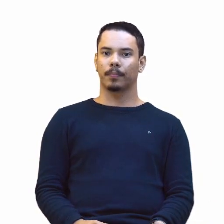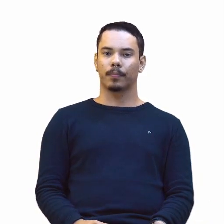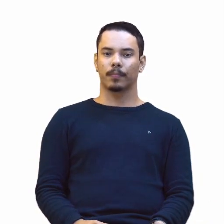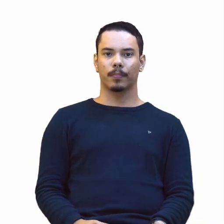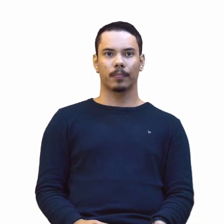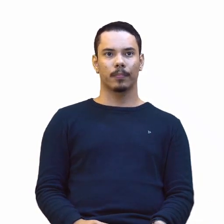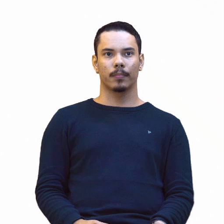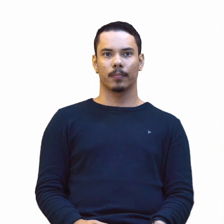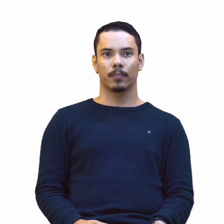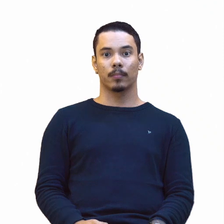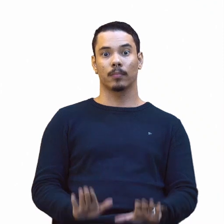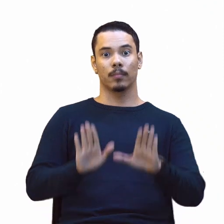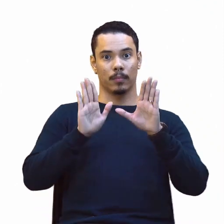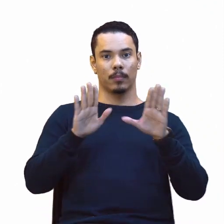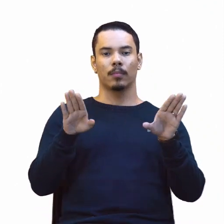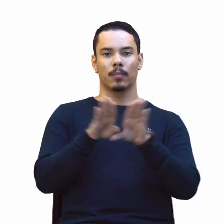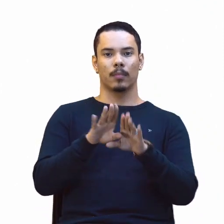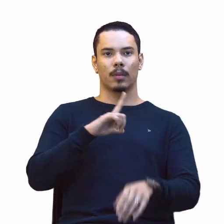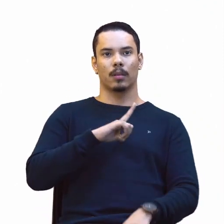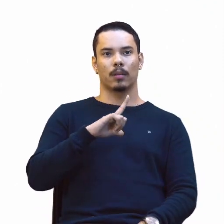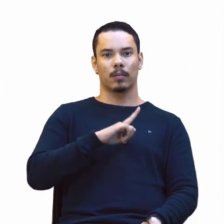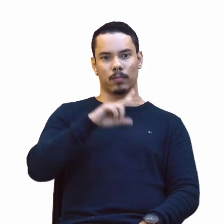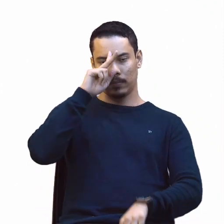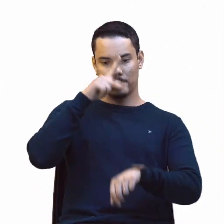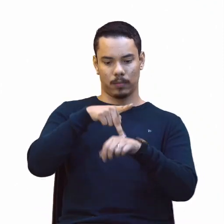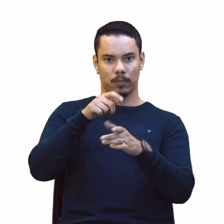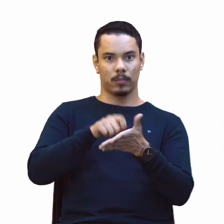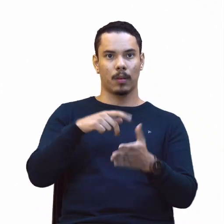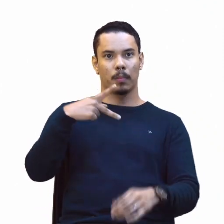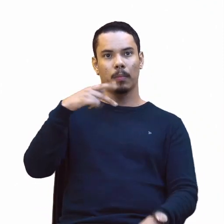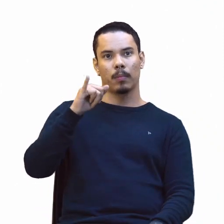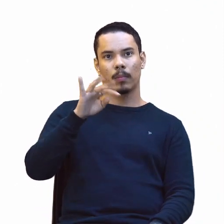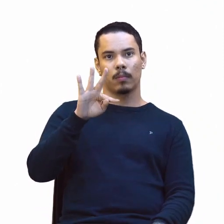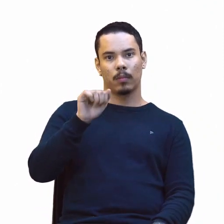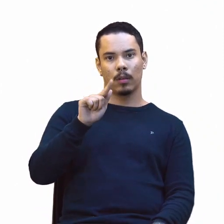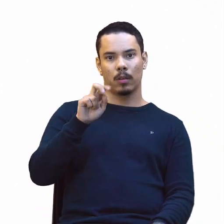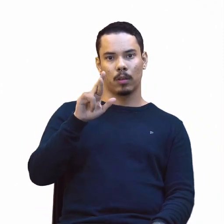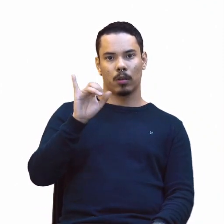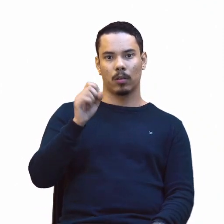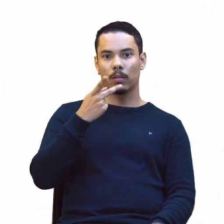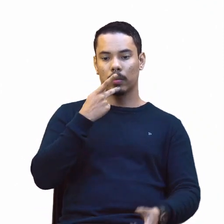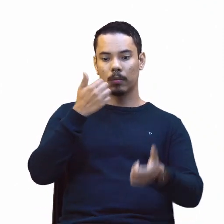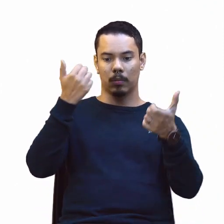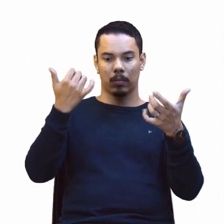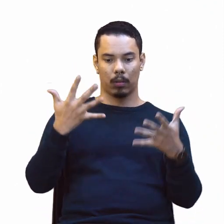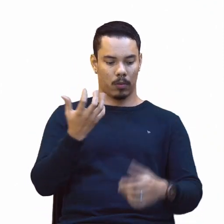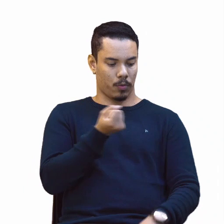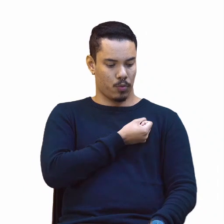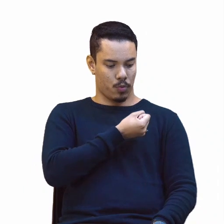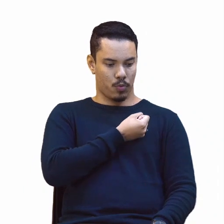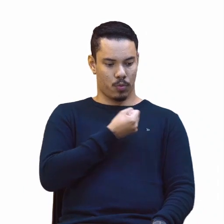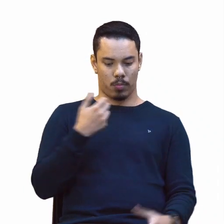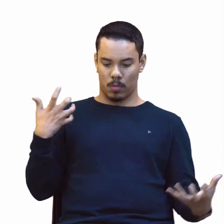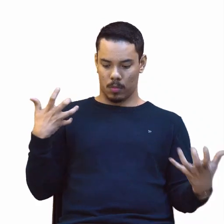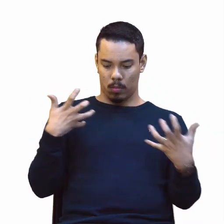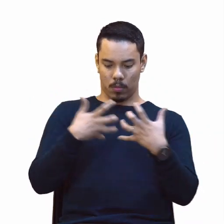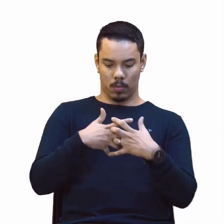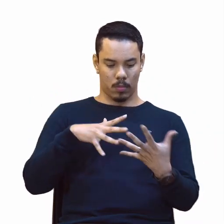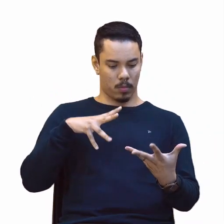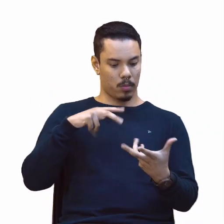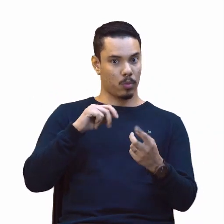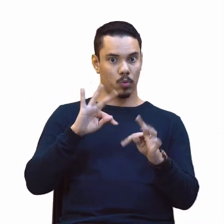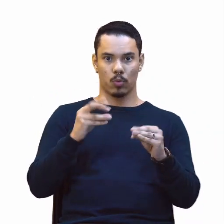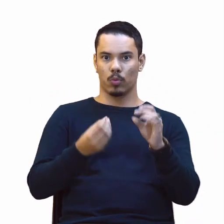Além do mais, tem os pitagóricos, que diz que o número é e a harmonia do universo, tudo surgiu dos